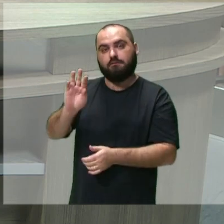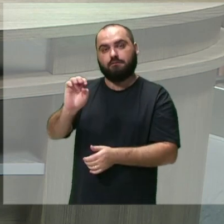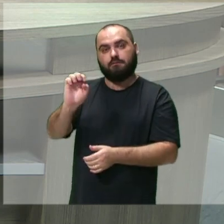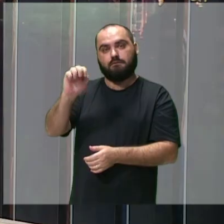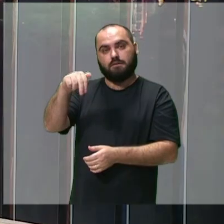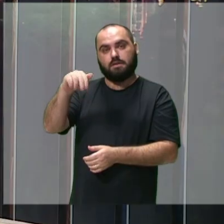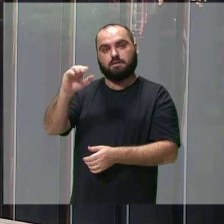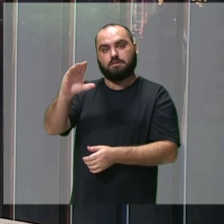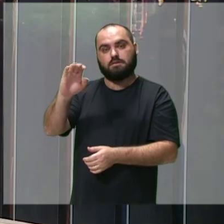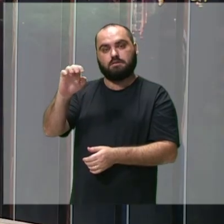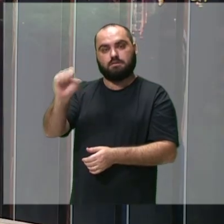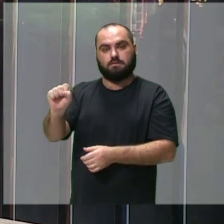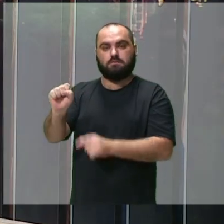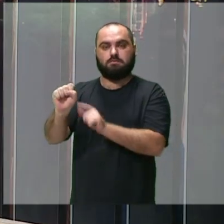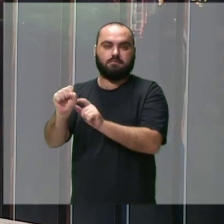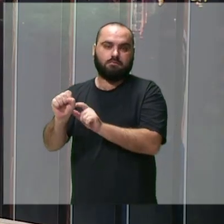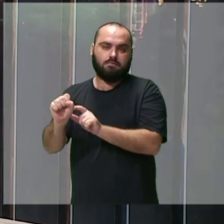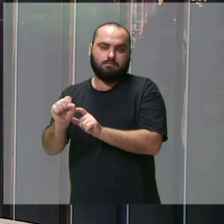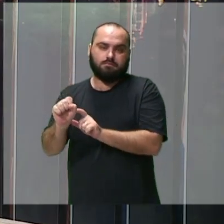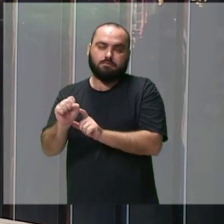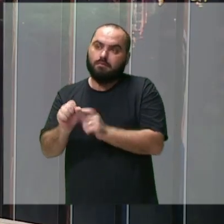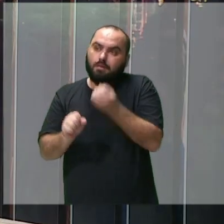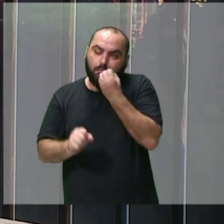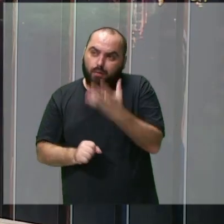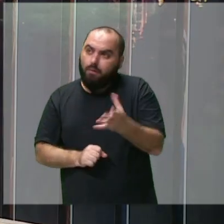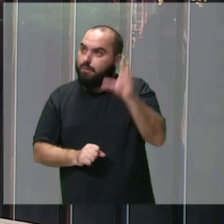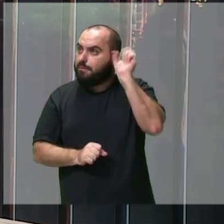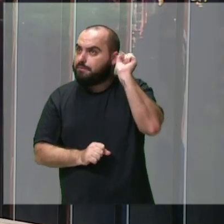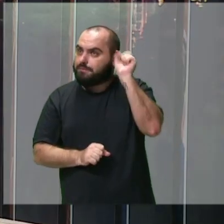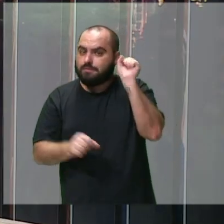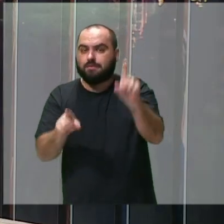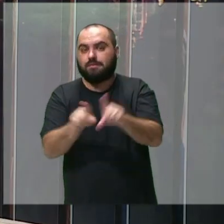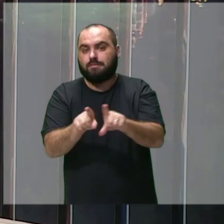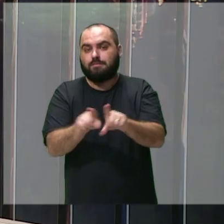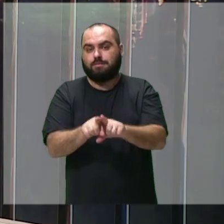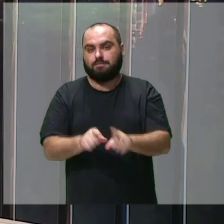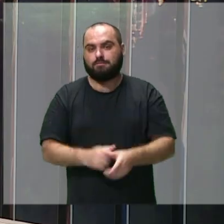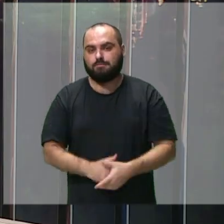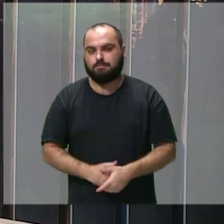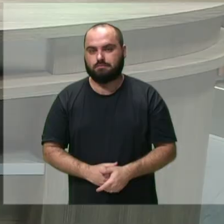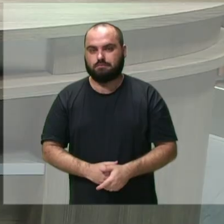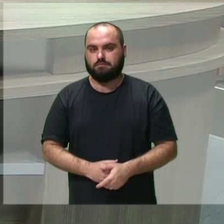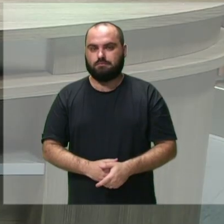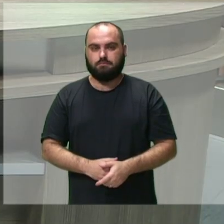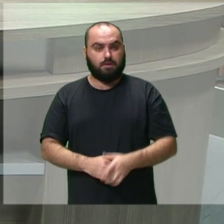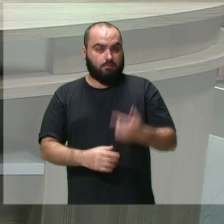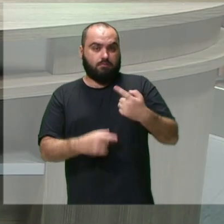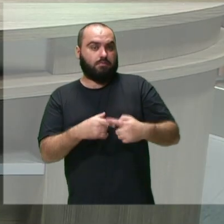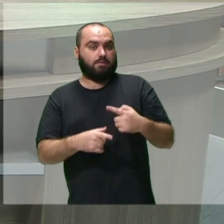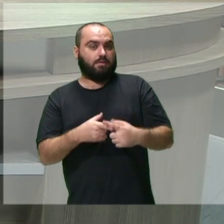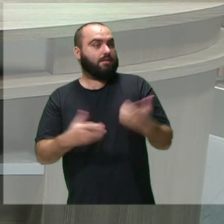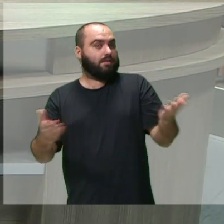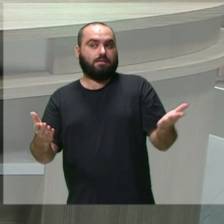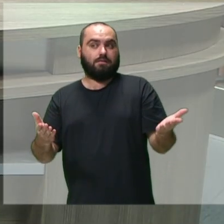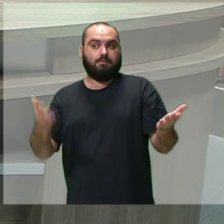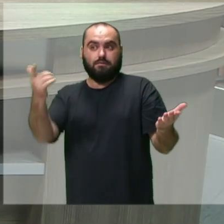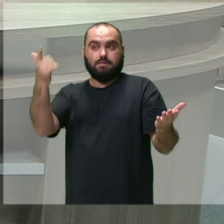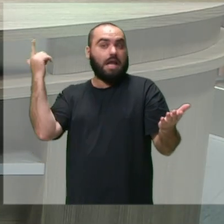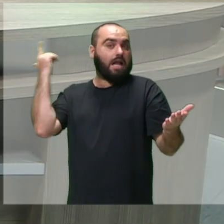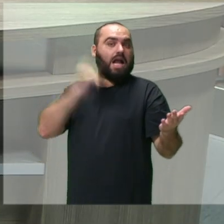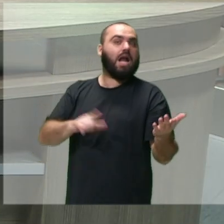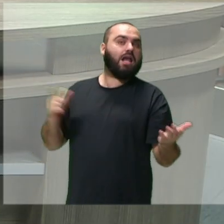sonoridade é uma coisa muito, muito boa também, porque vences. Não